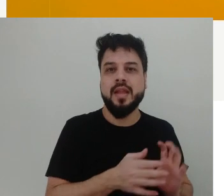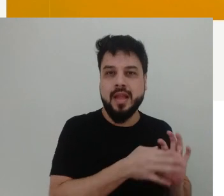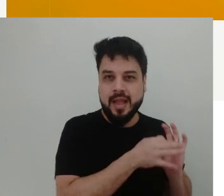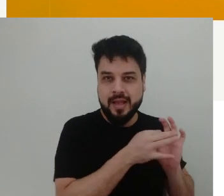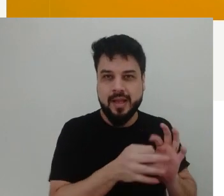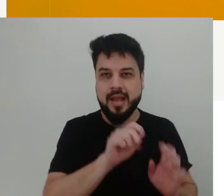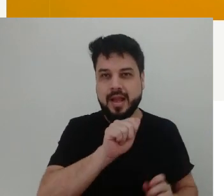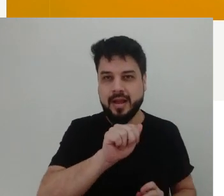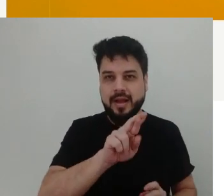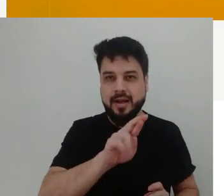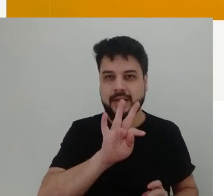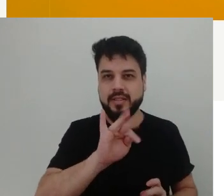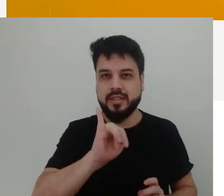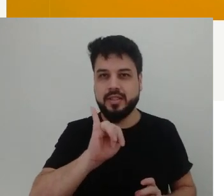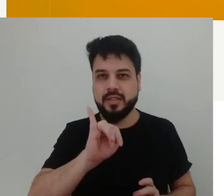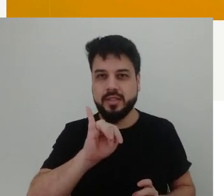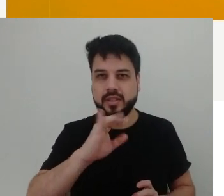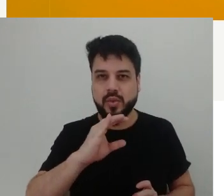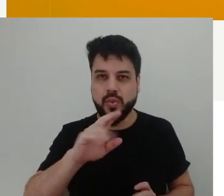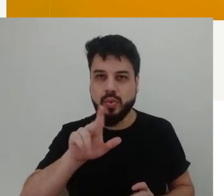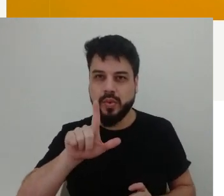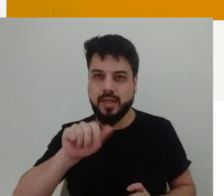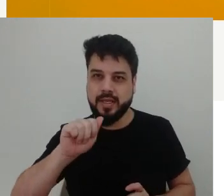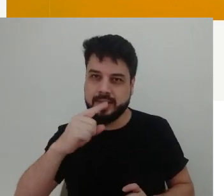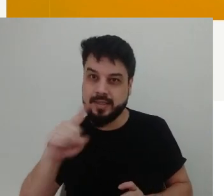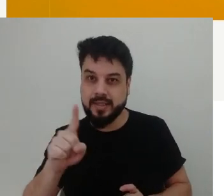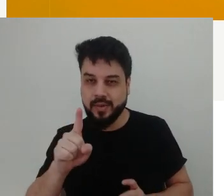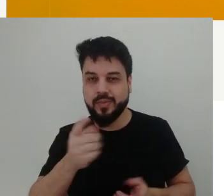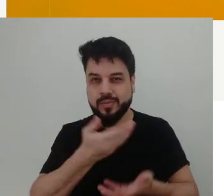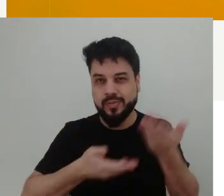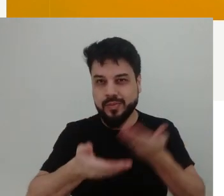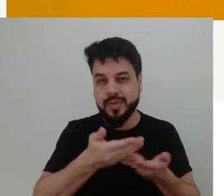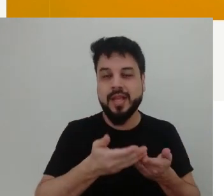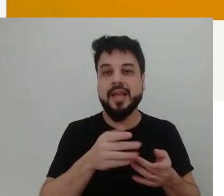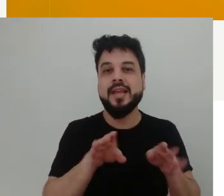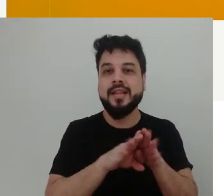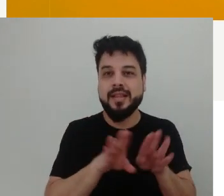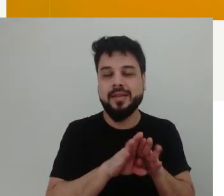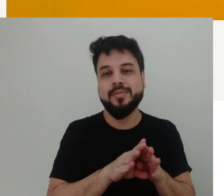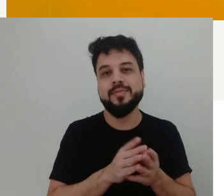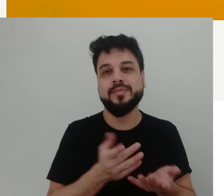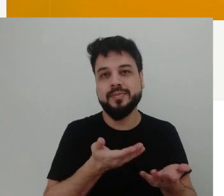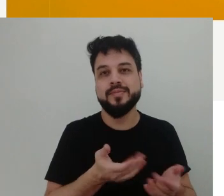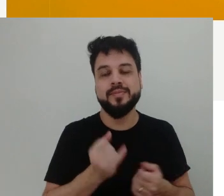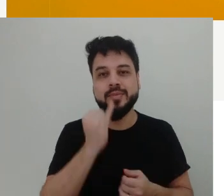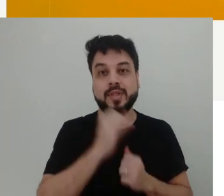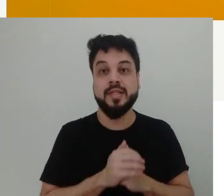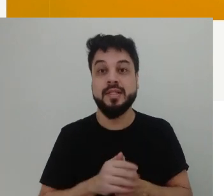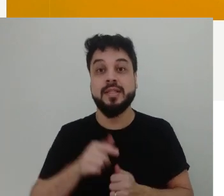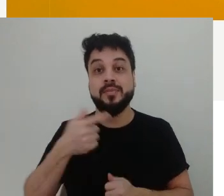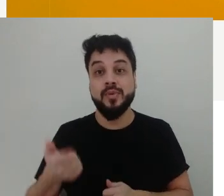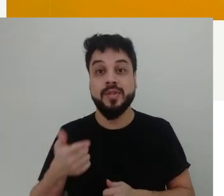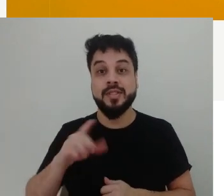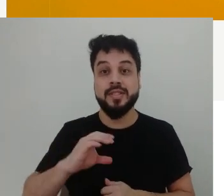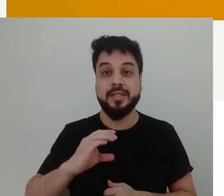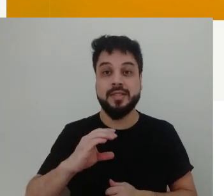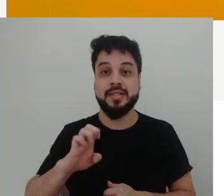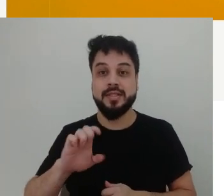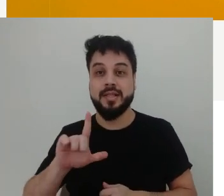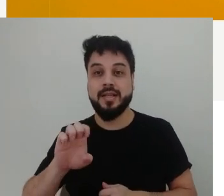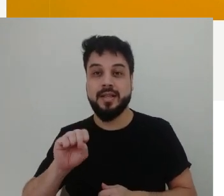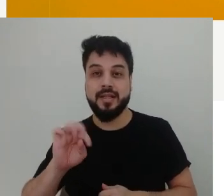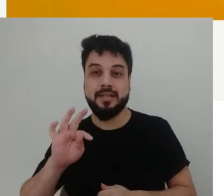se tem aqui, tem uma pergunta da professora Laura Fortes, que diz o seguinte, vou ler então. Gracias por